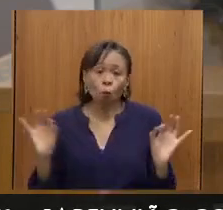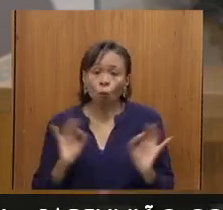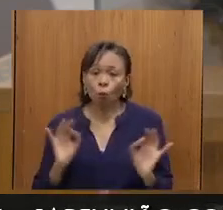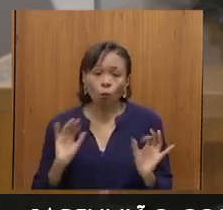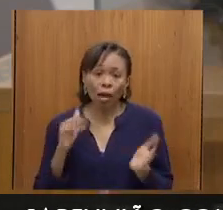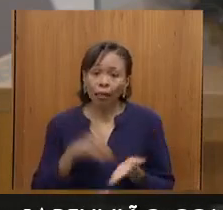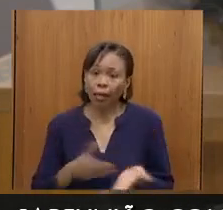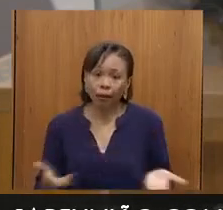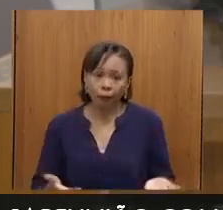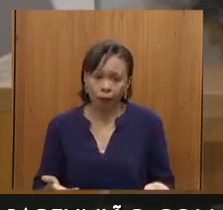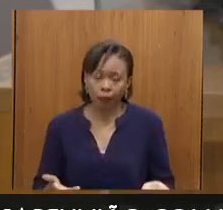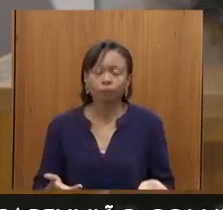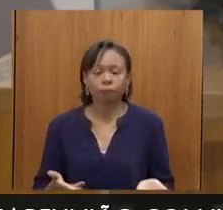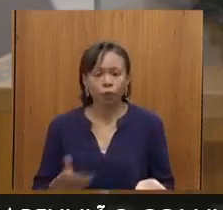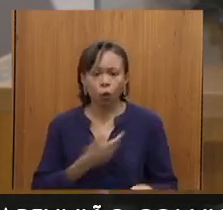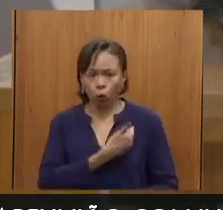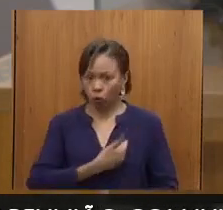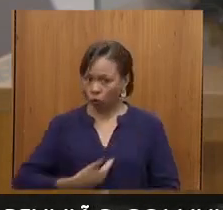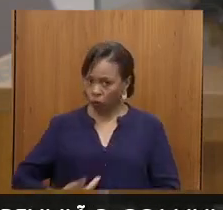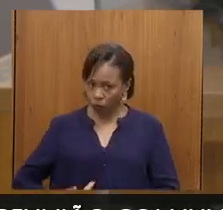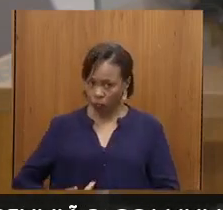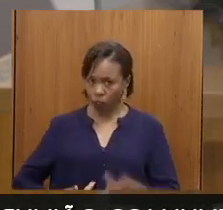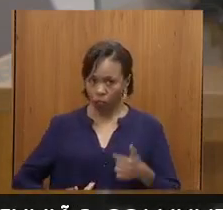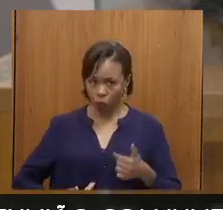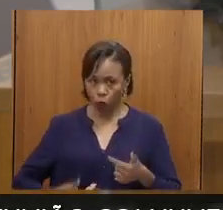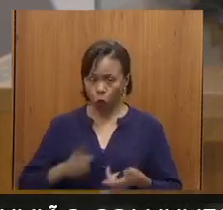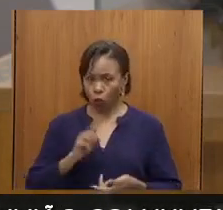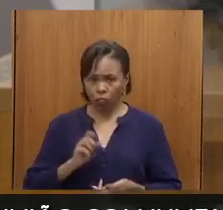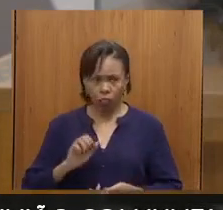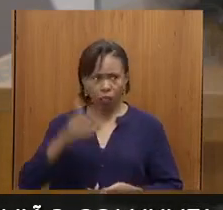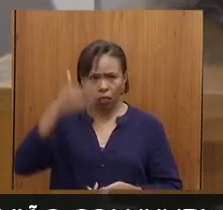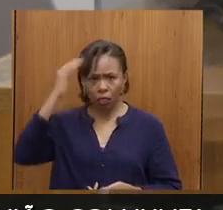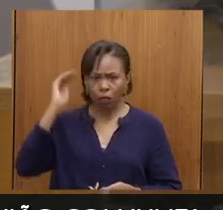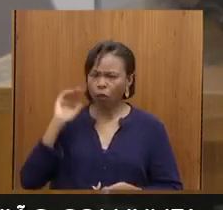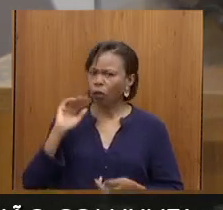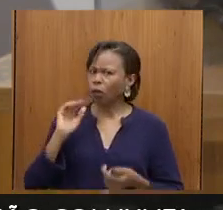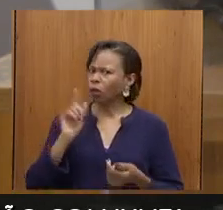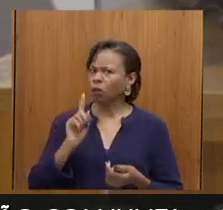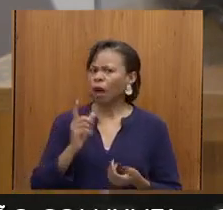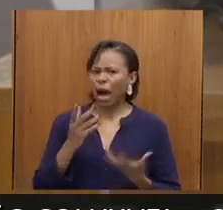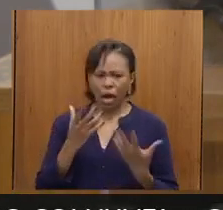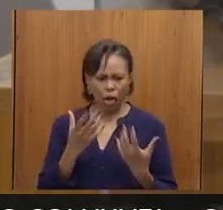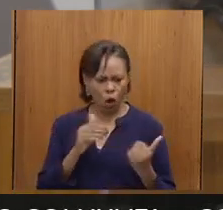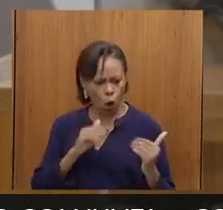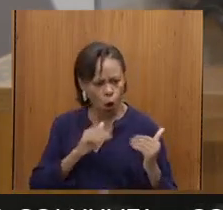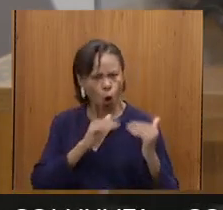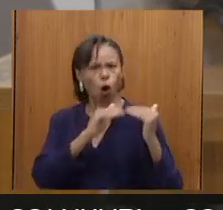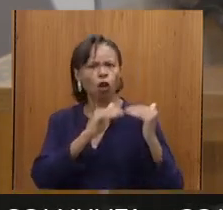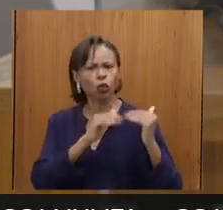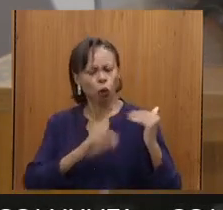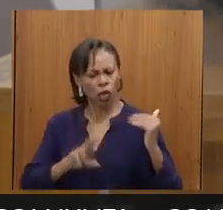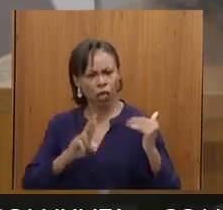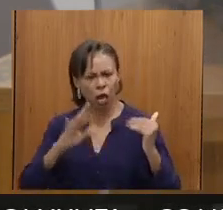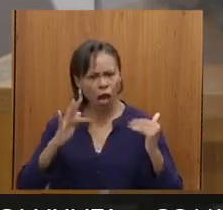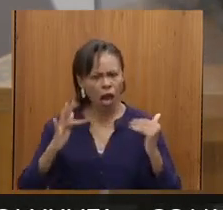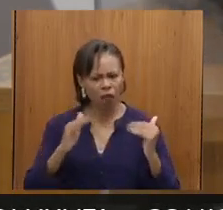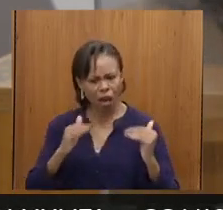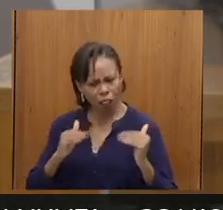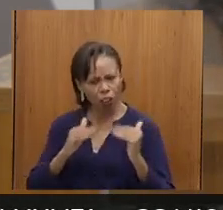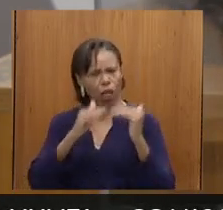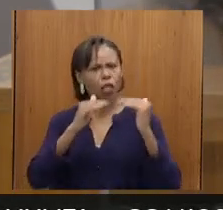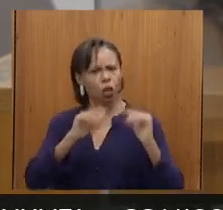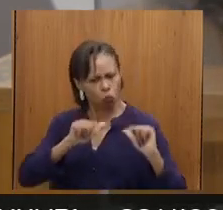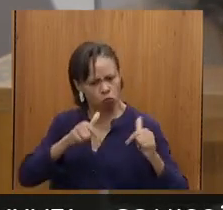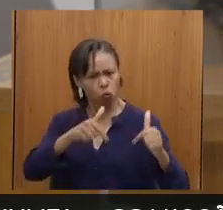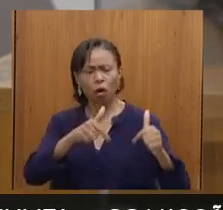O governo não é defensor do regime de recuperação fiscal como se fosse o seu cavalo de batalha. Não é.